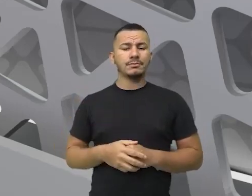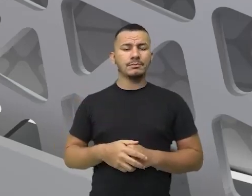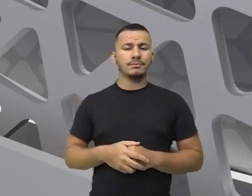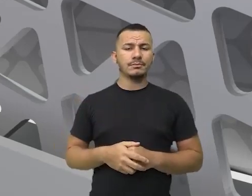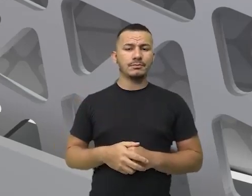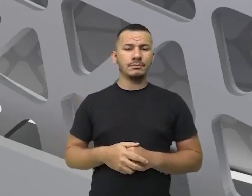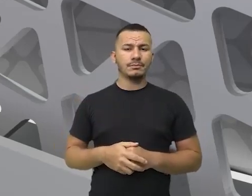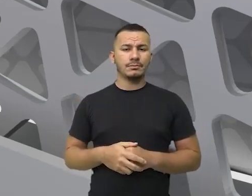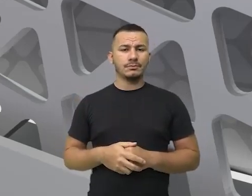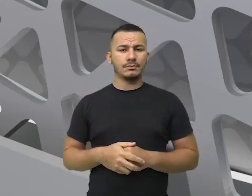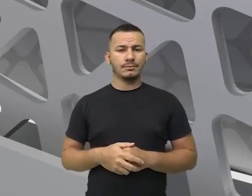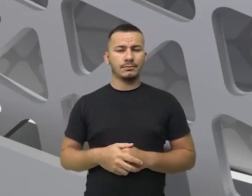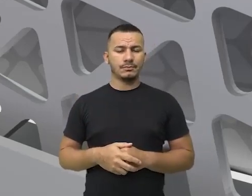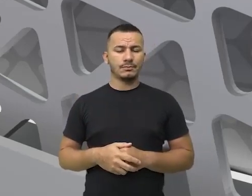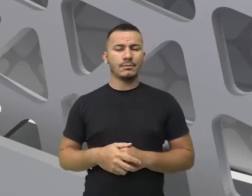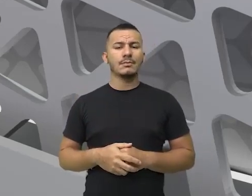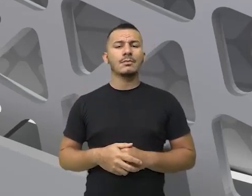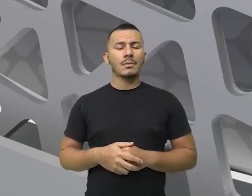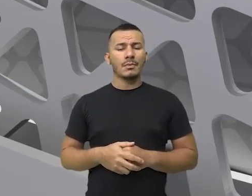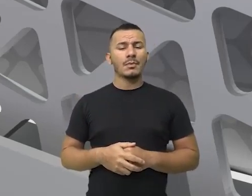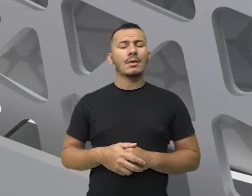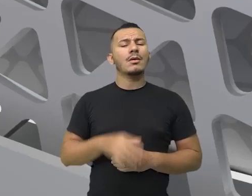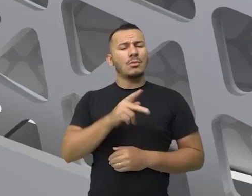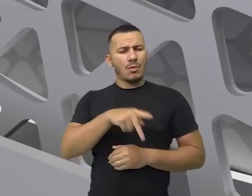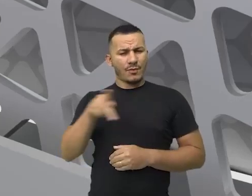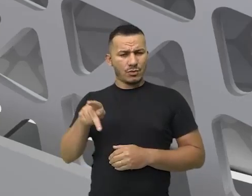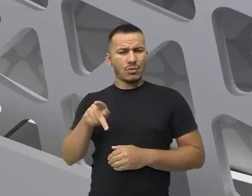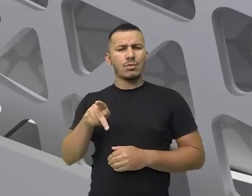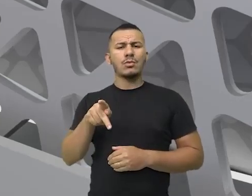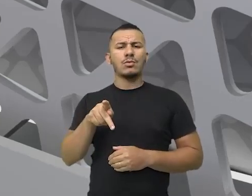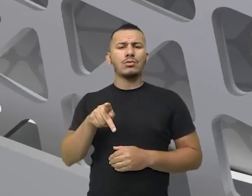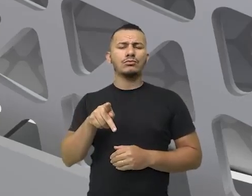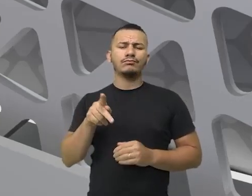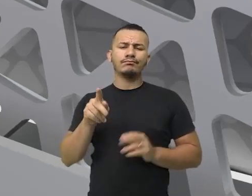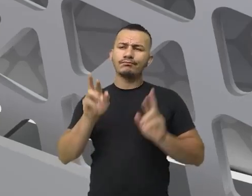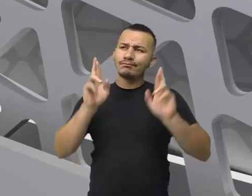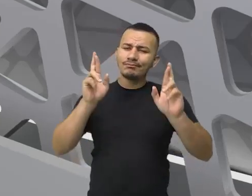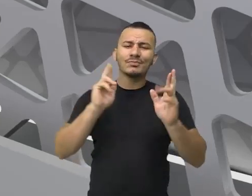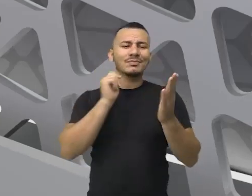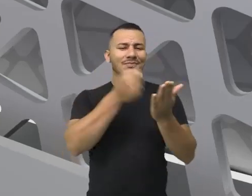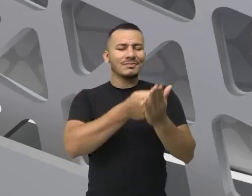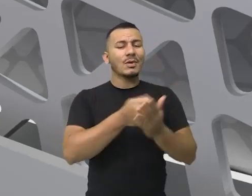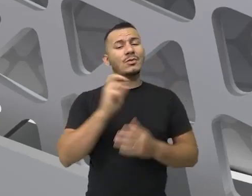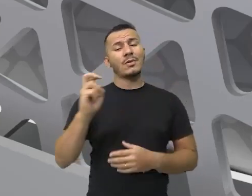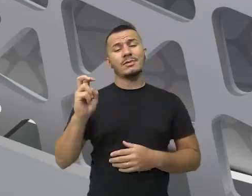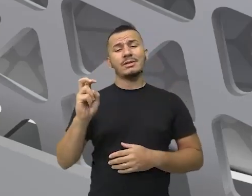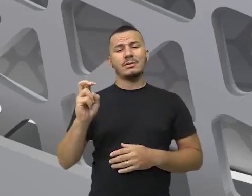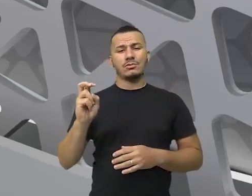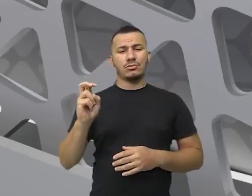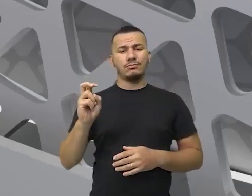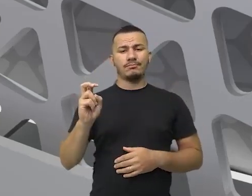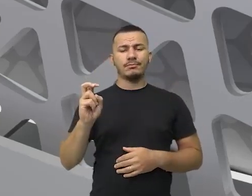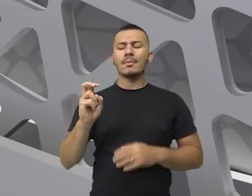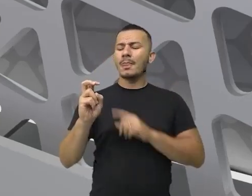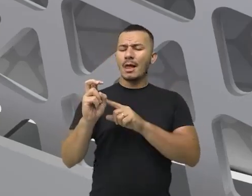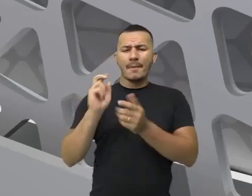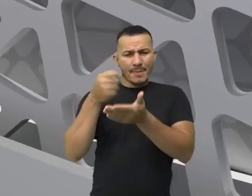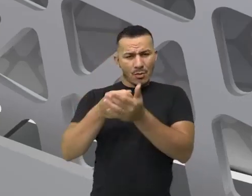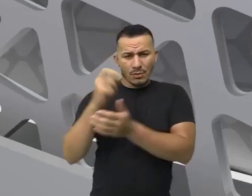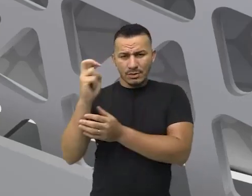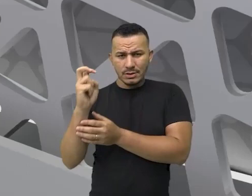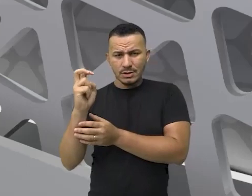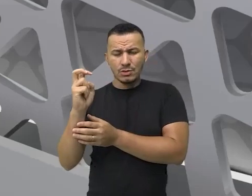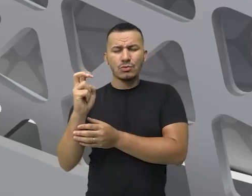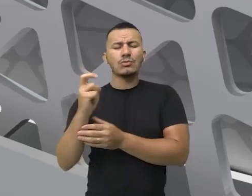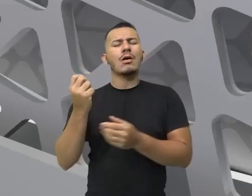foi dividida em 12 parcelas. E o professor Paulo, graças a Deus, conseguiu pagar 5. Olha só, se ele pagou 5,